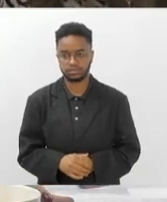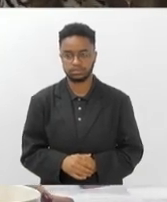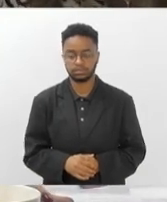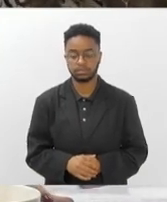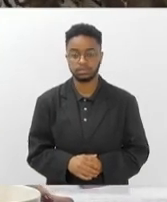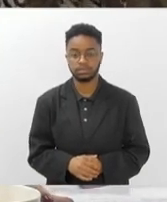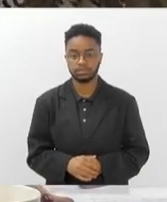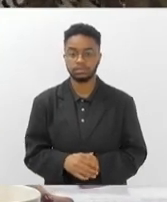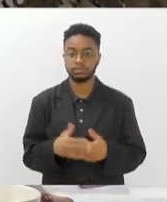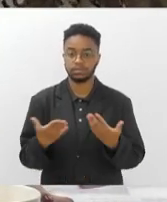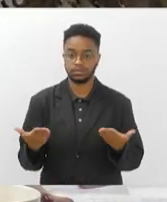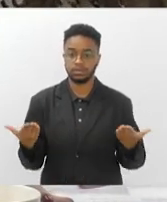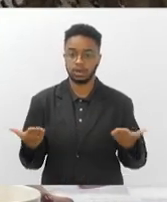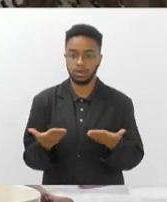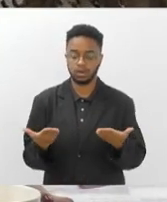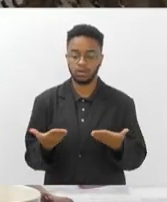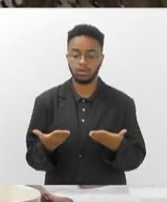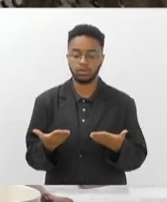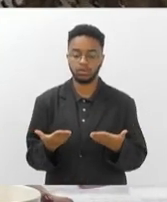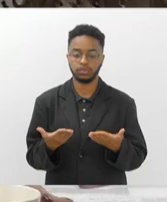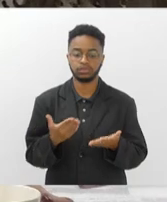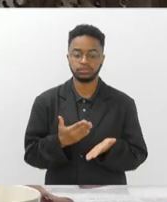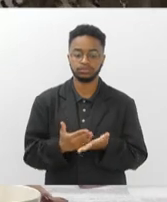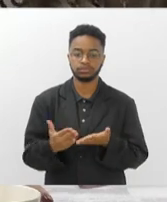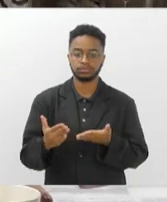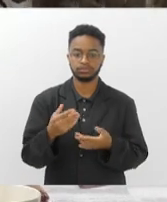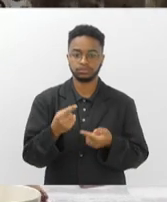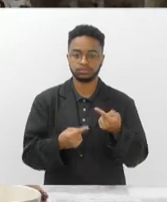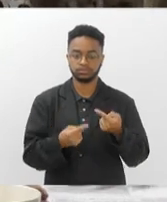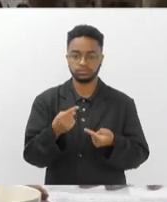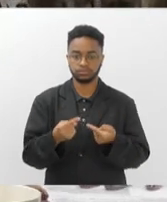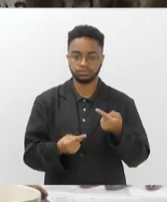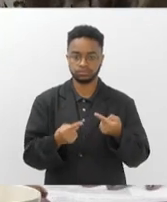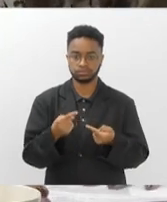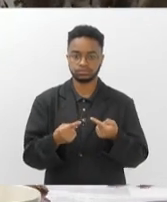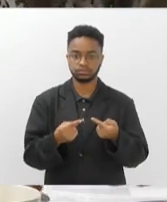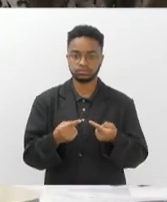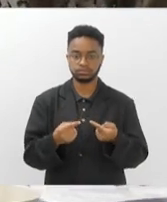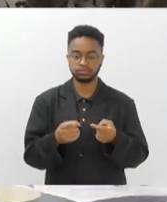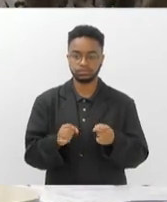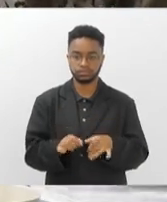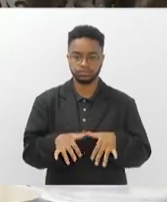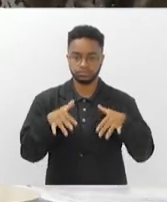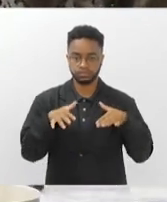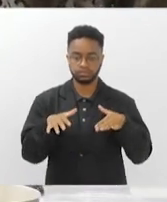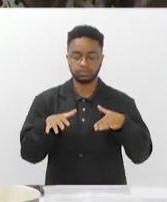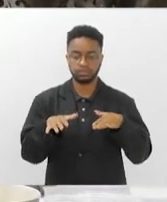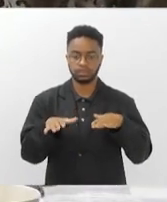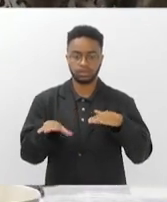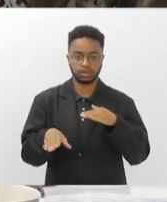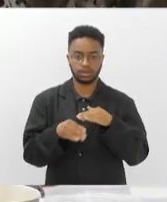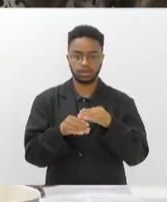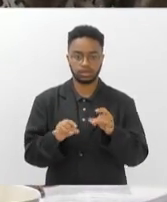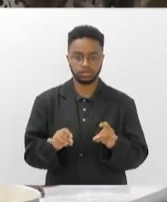Dando, então, início aos trabalhos da nossa sessão extraordinária.